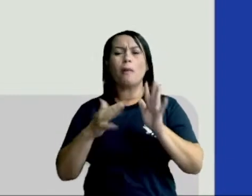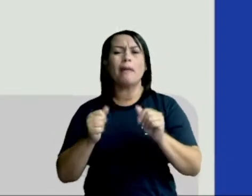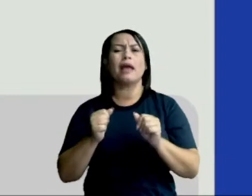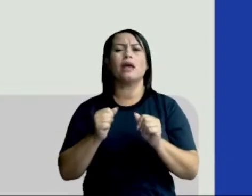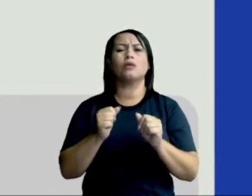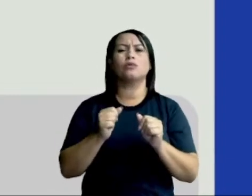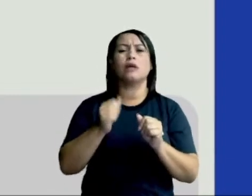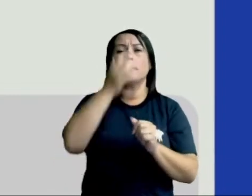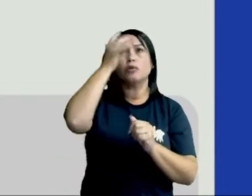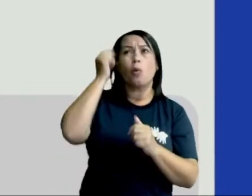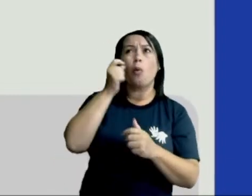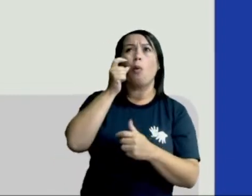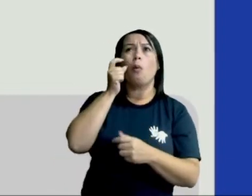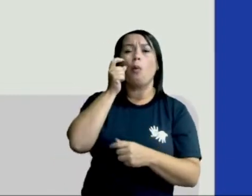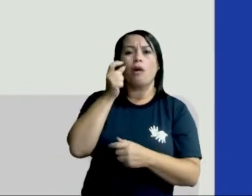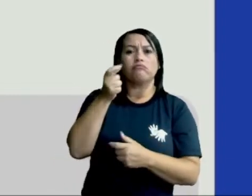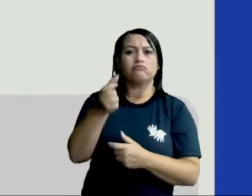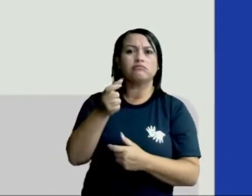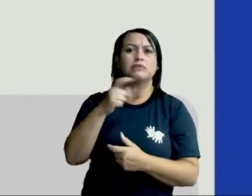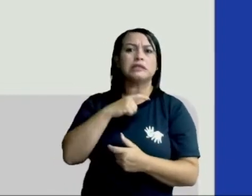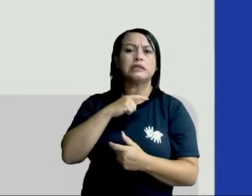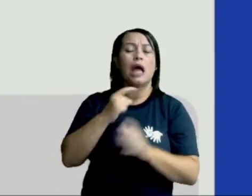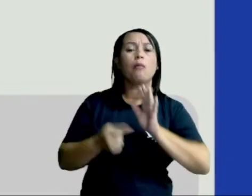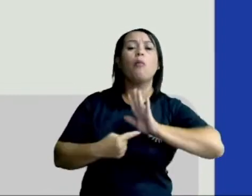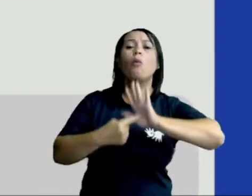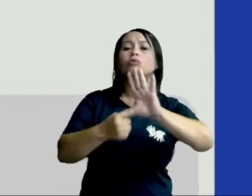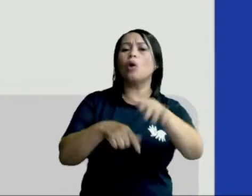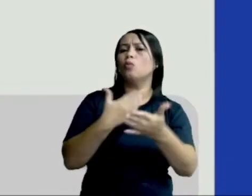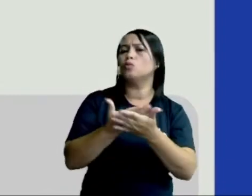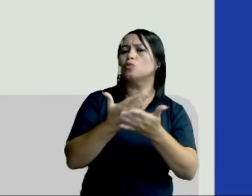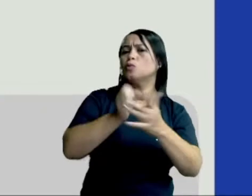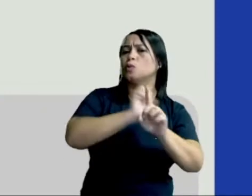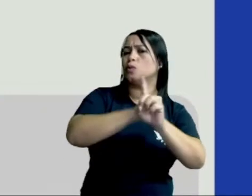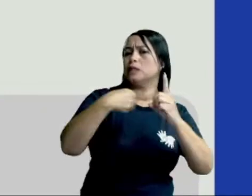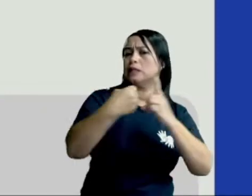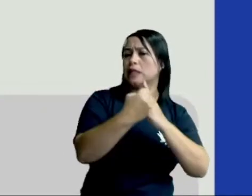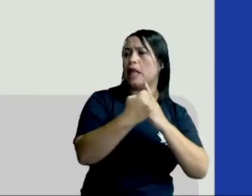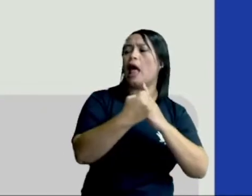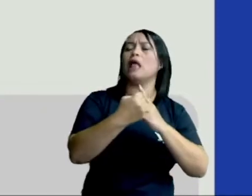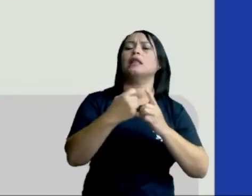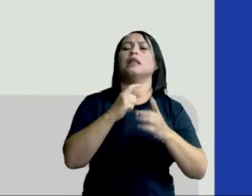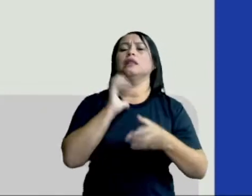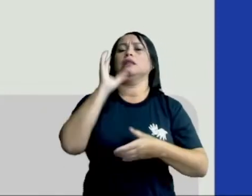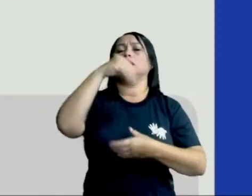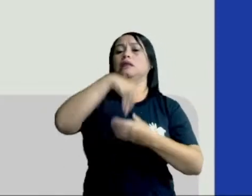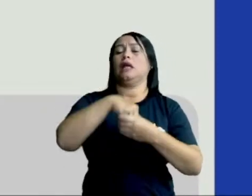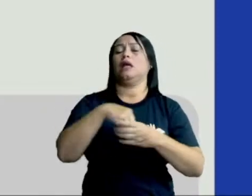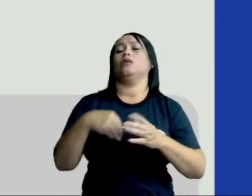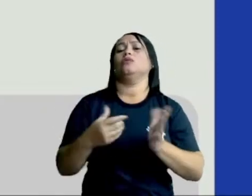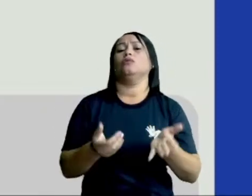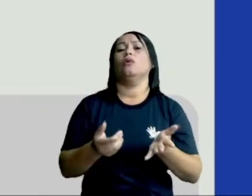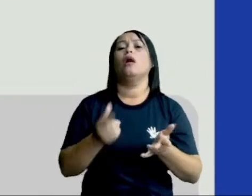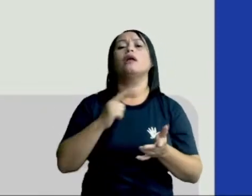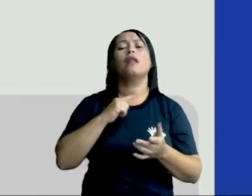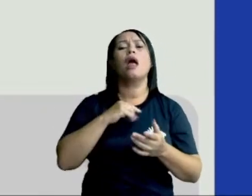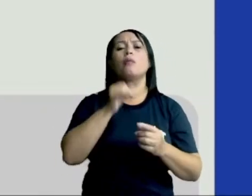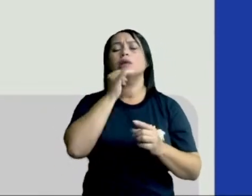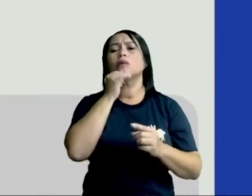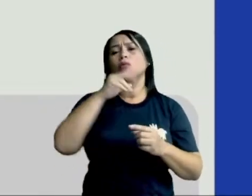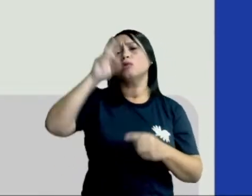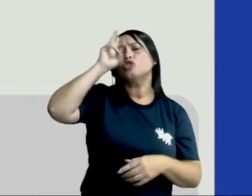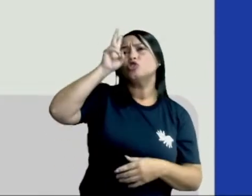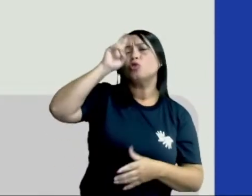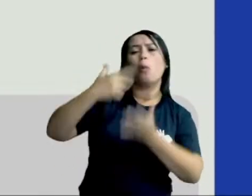a apresentar um estudo sobre a sociedade que ele está representando, sobre os fatos, sobre a